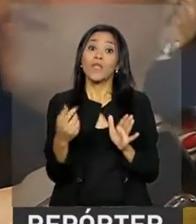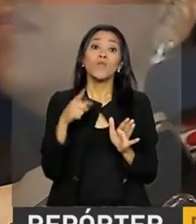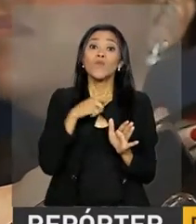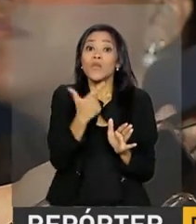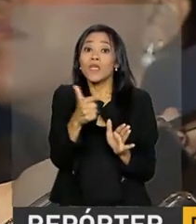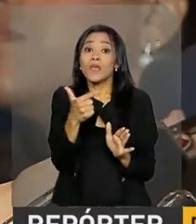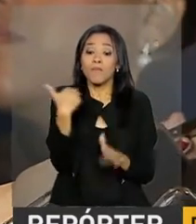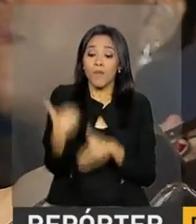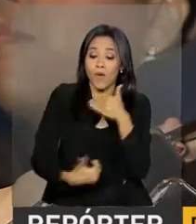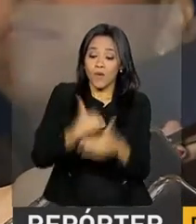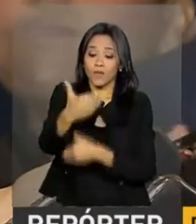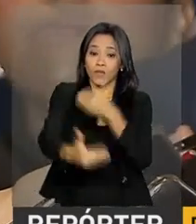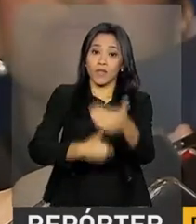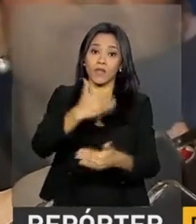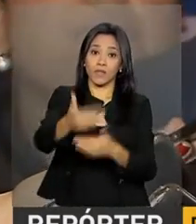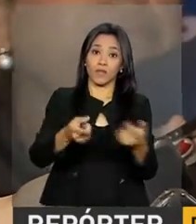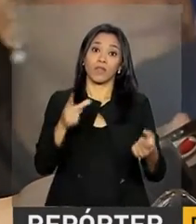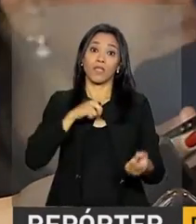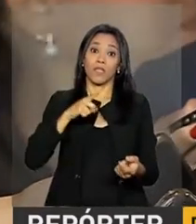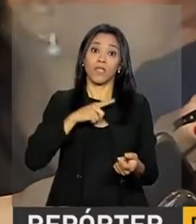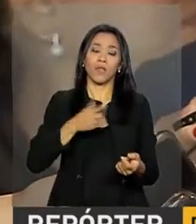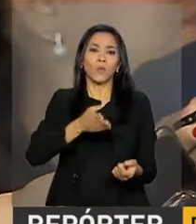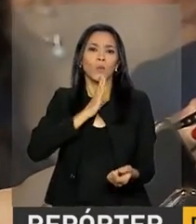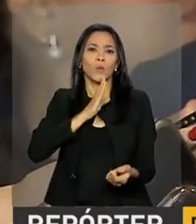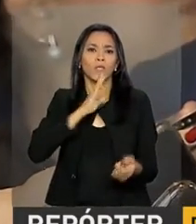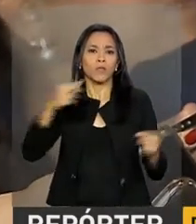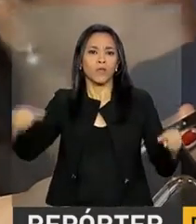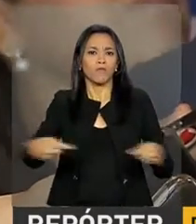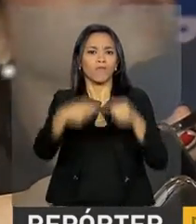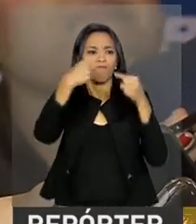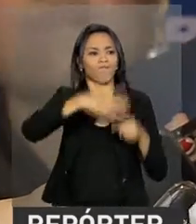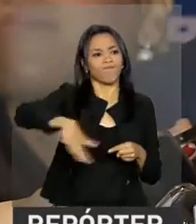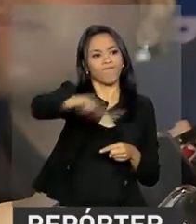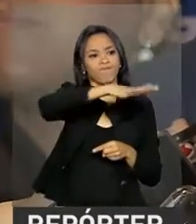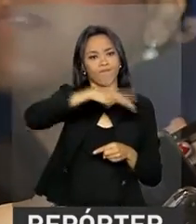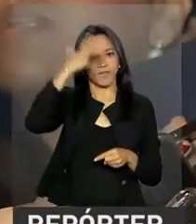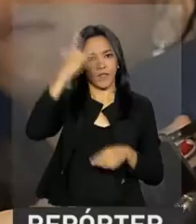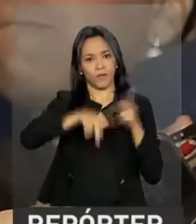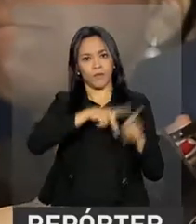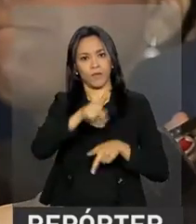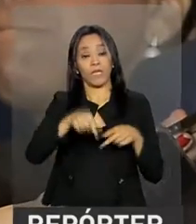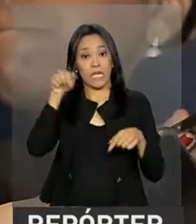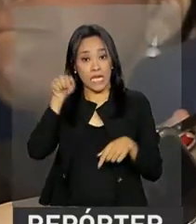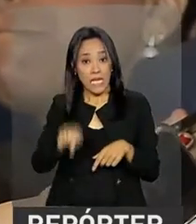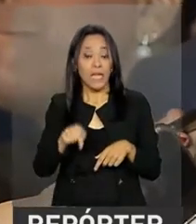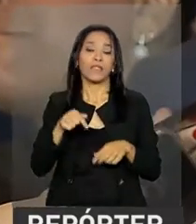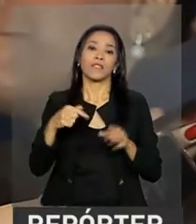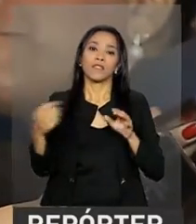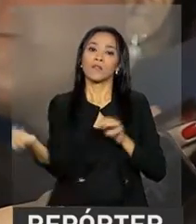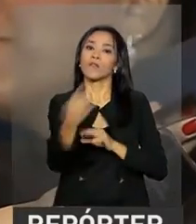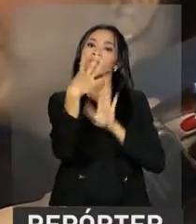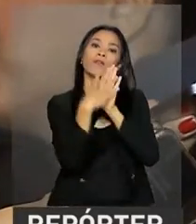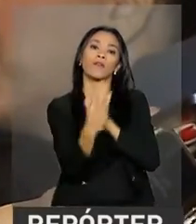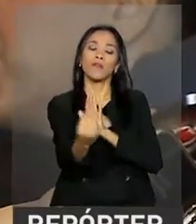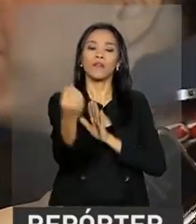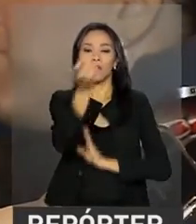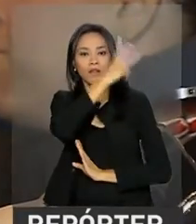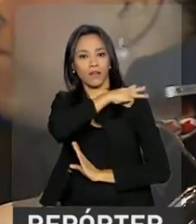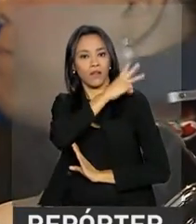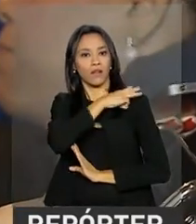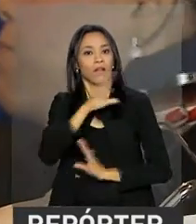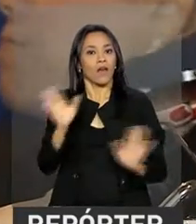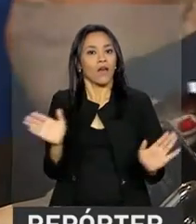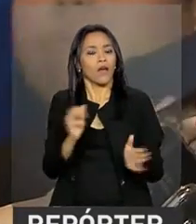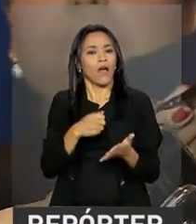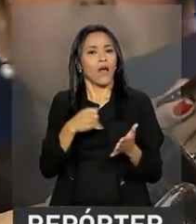que não esteja sustentado no nível de conhecimento da população e este essa reforma propicia ao aluno que ele faça